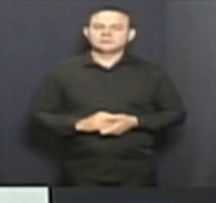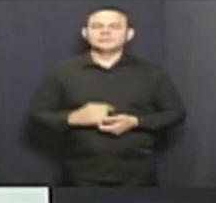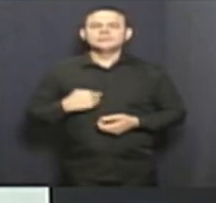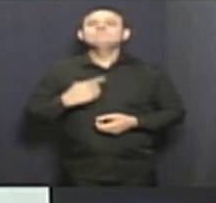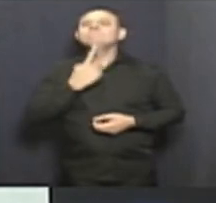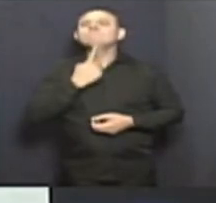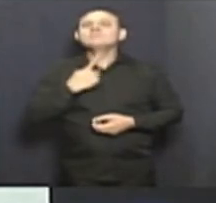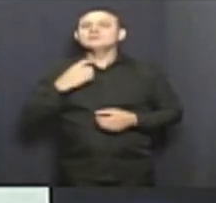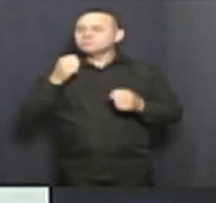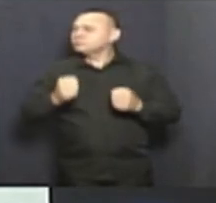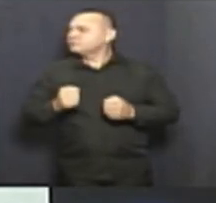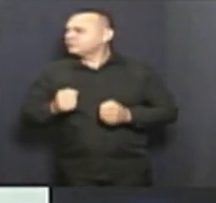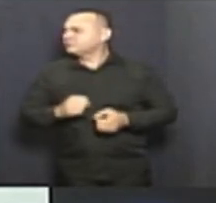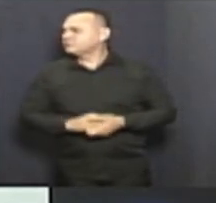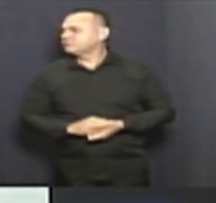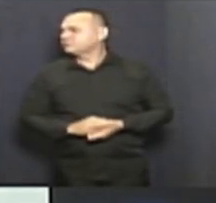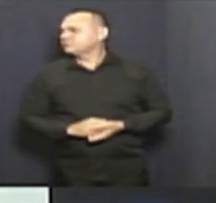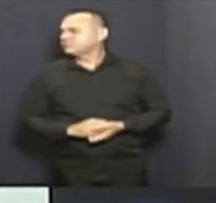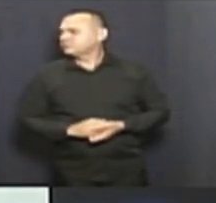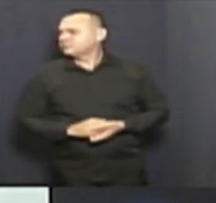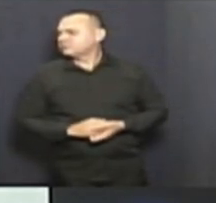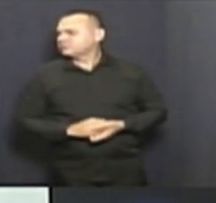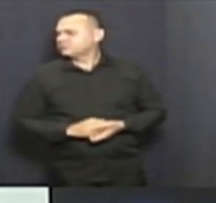ter um bloco